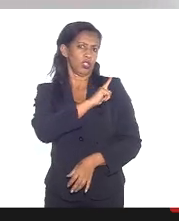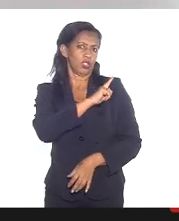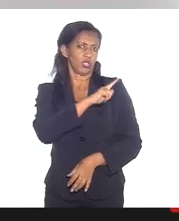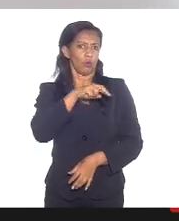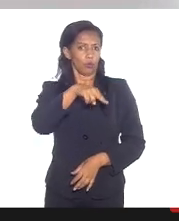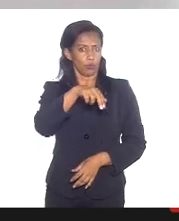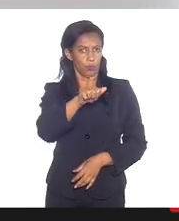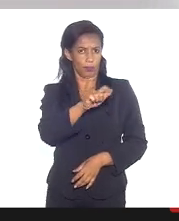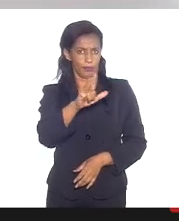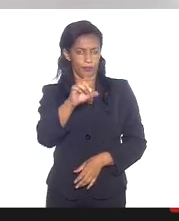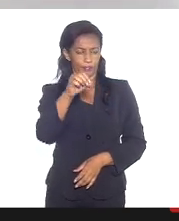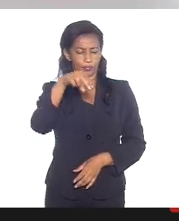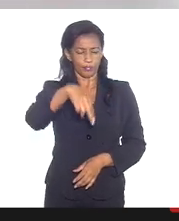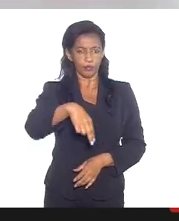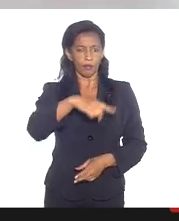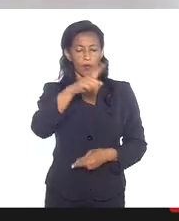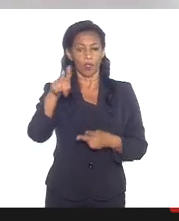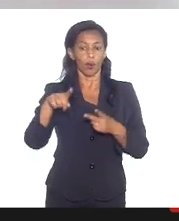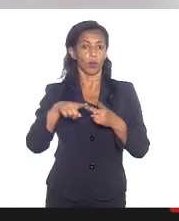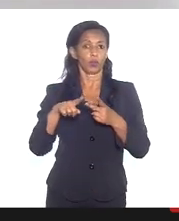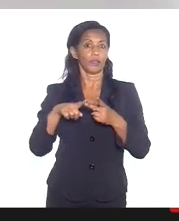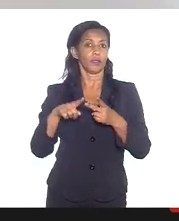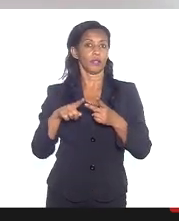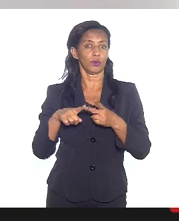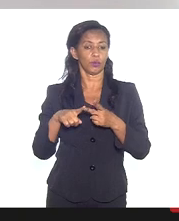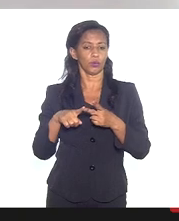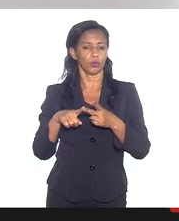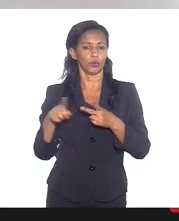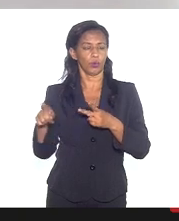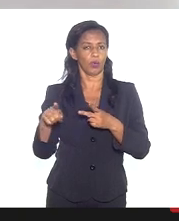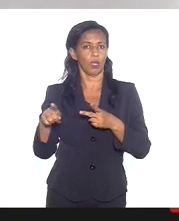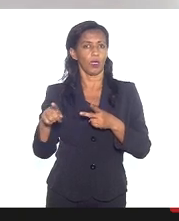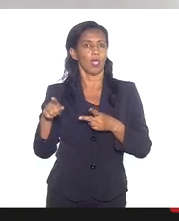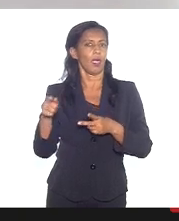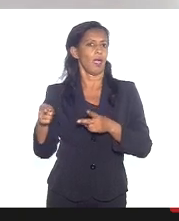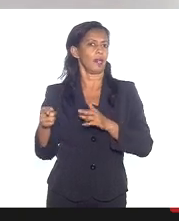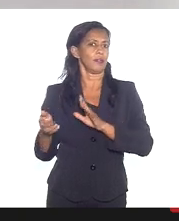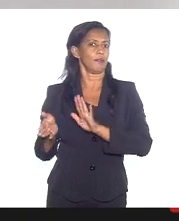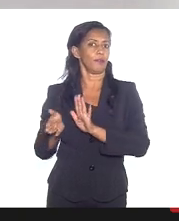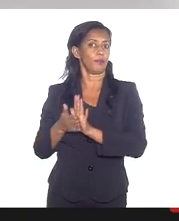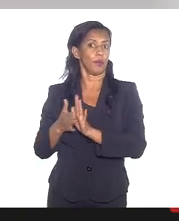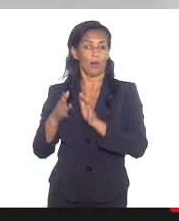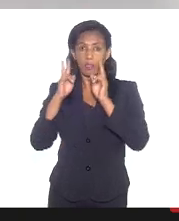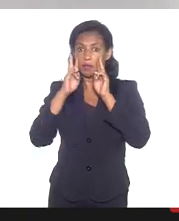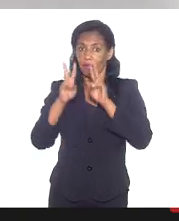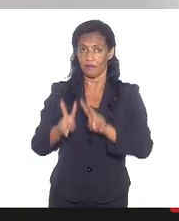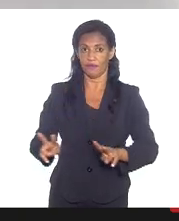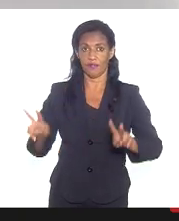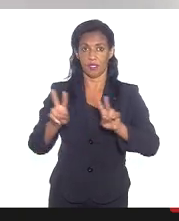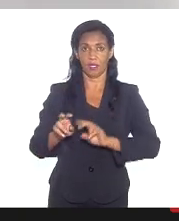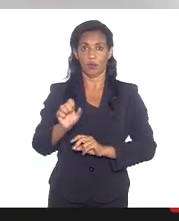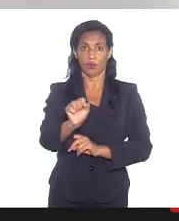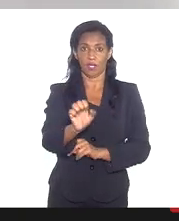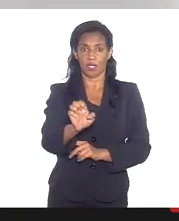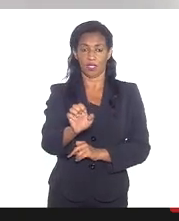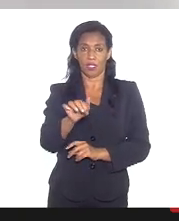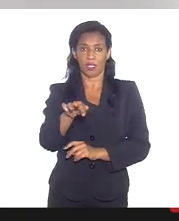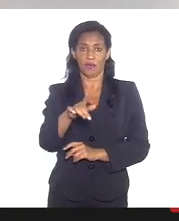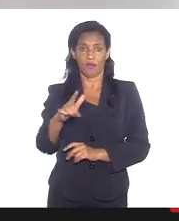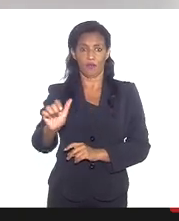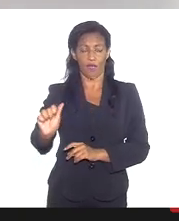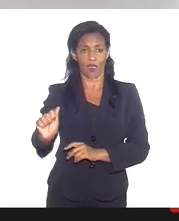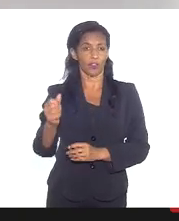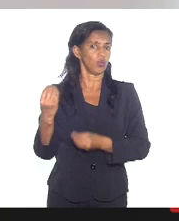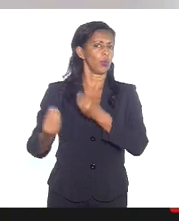do Nelson. O segundo, que é essa medida propositiva, né, na visão da Cefaz, de